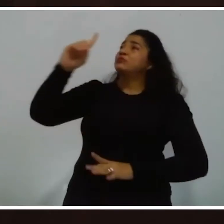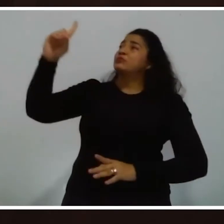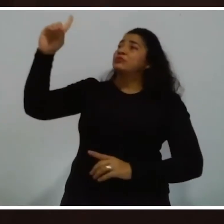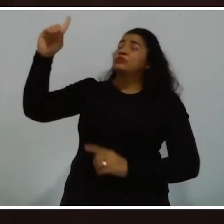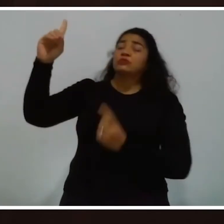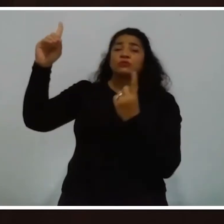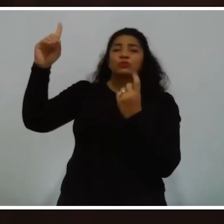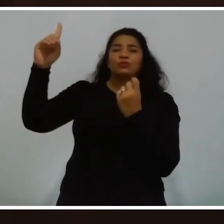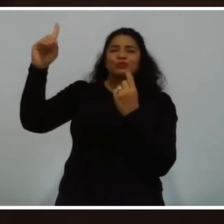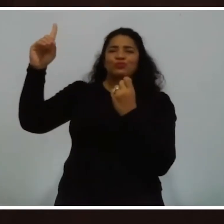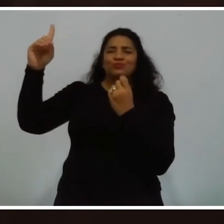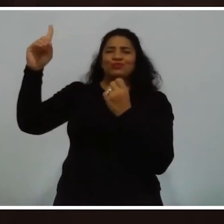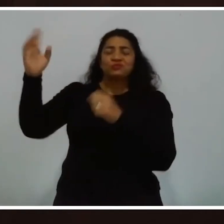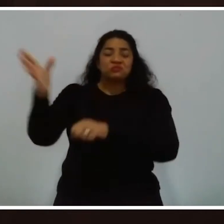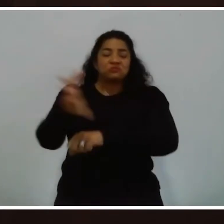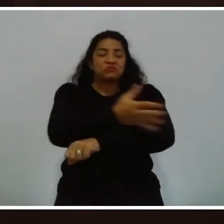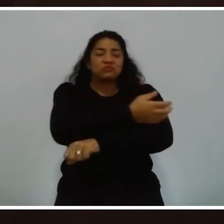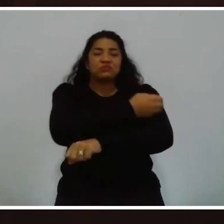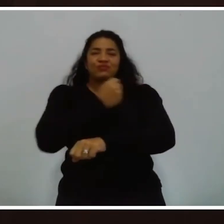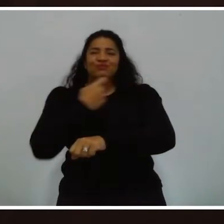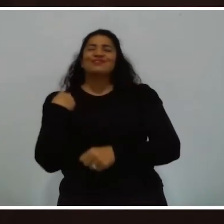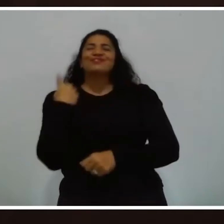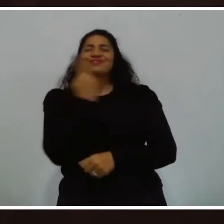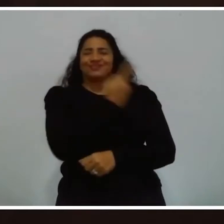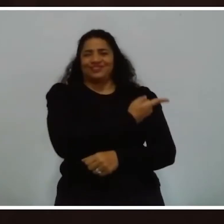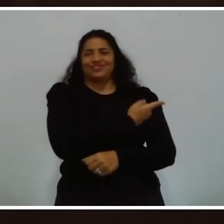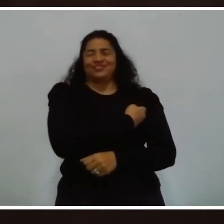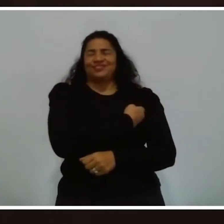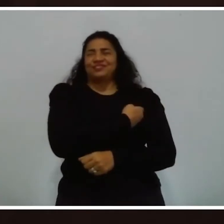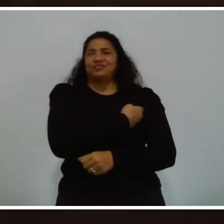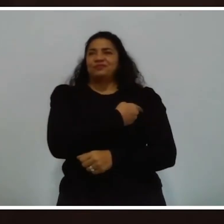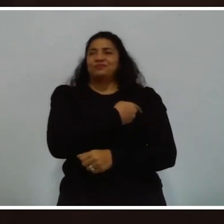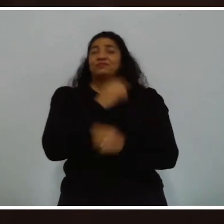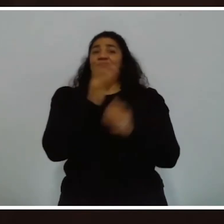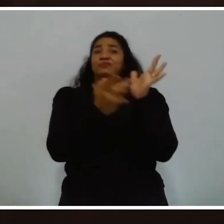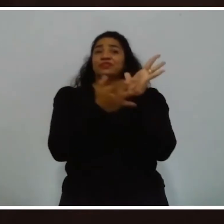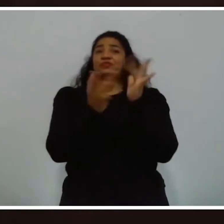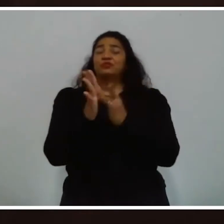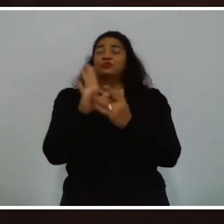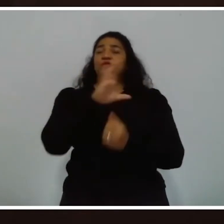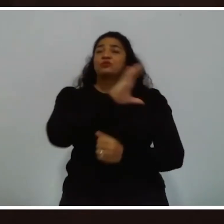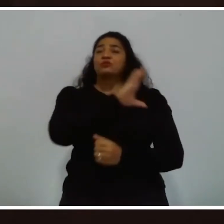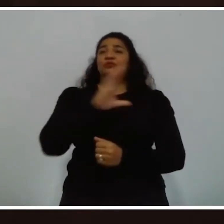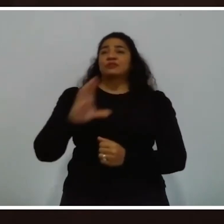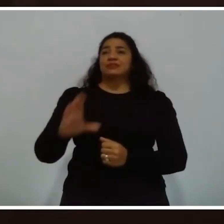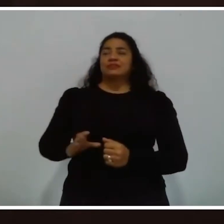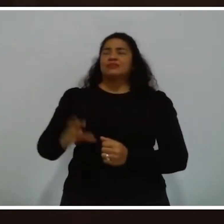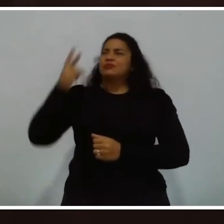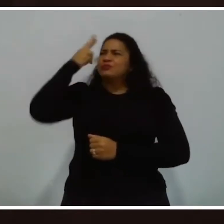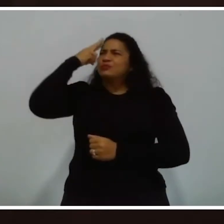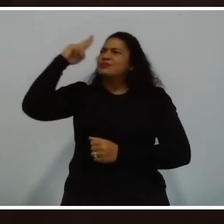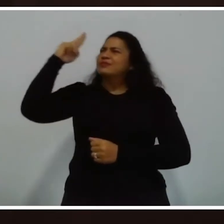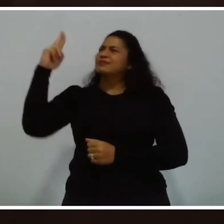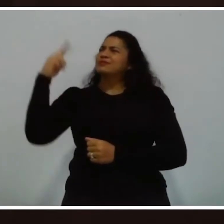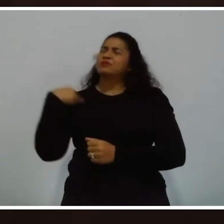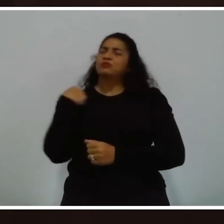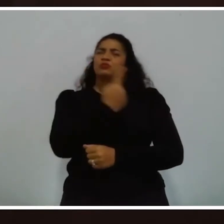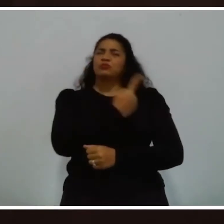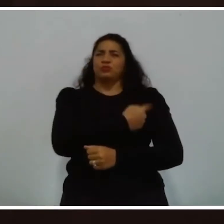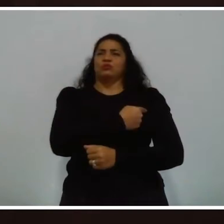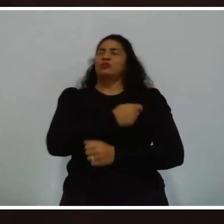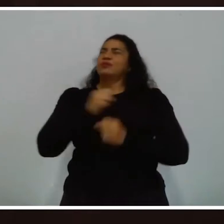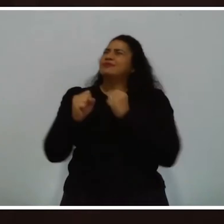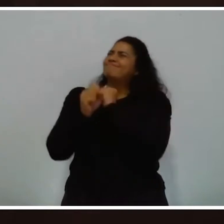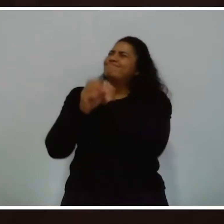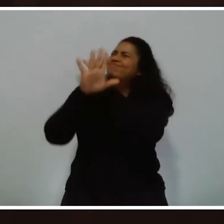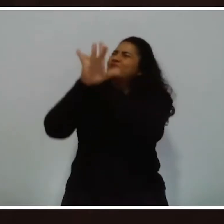Salvador, mediante Jesus Cristo, Senhor nosso, glória, majestade, império e